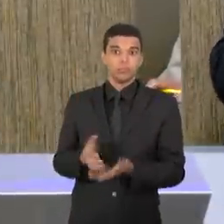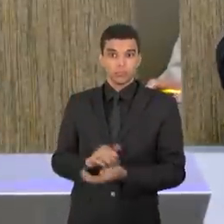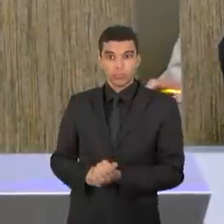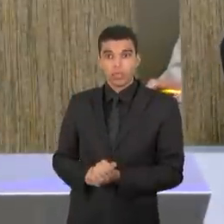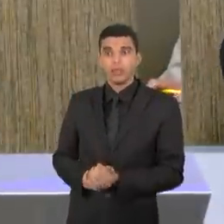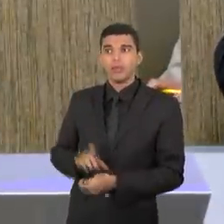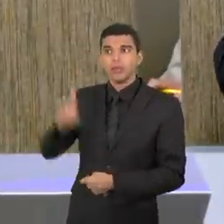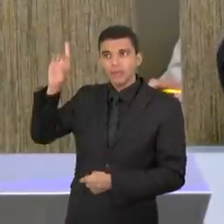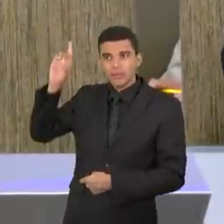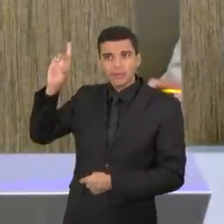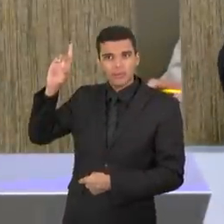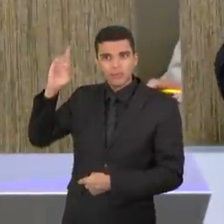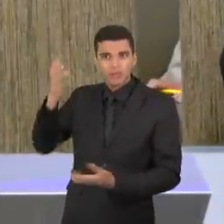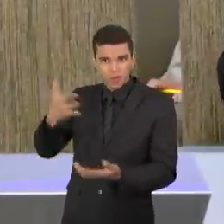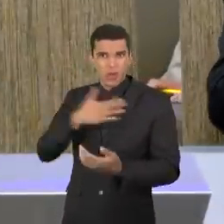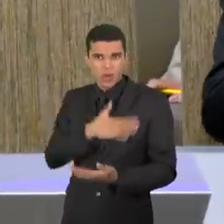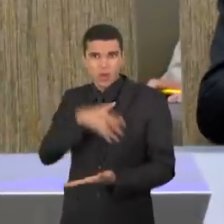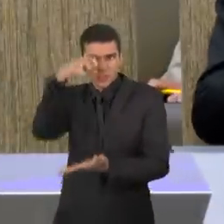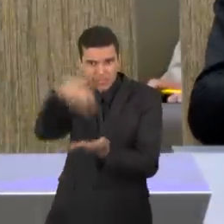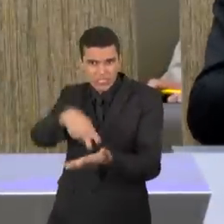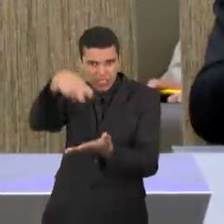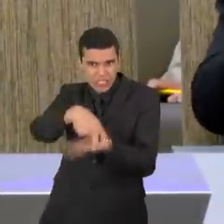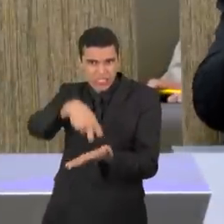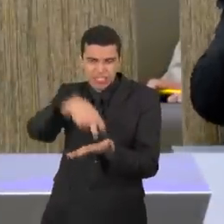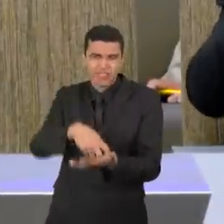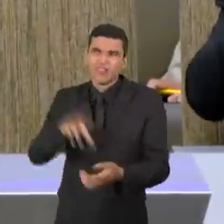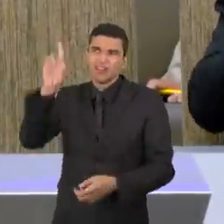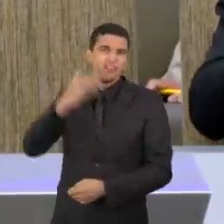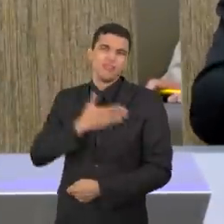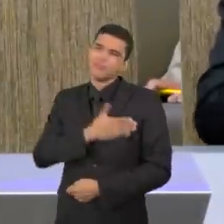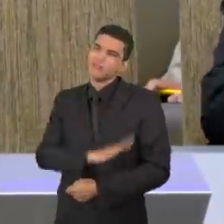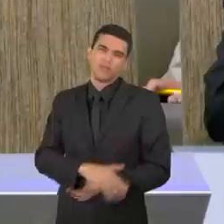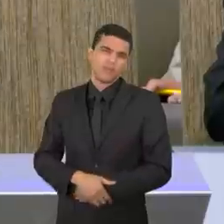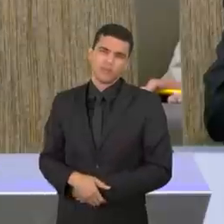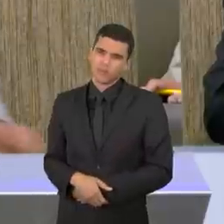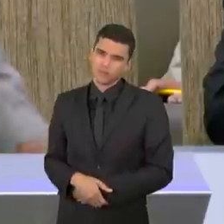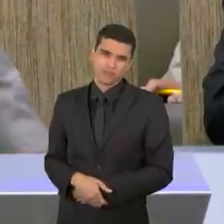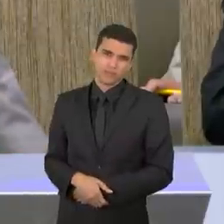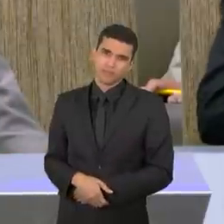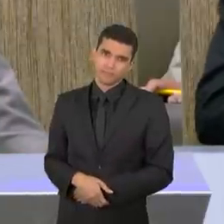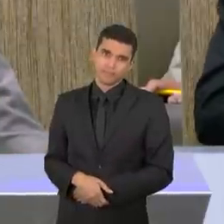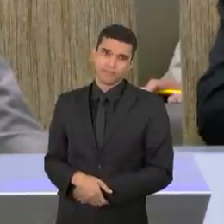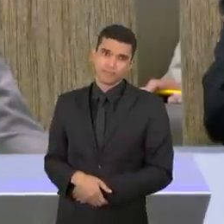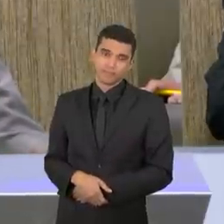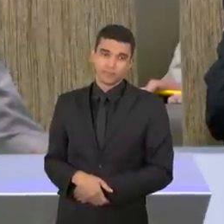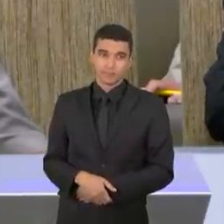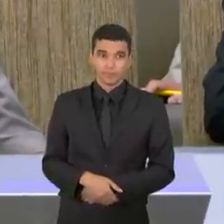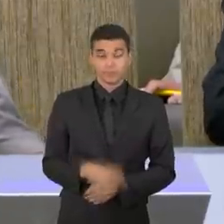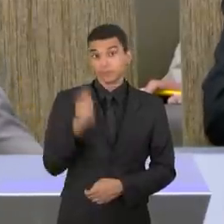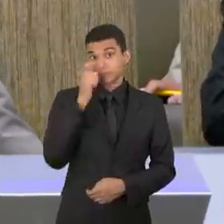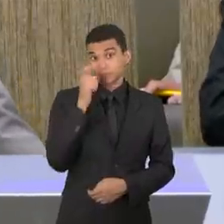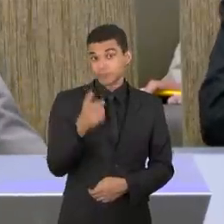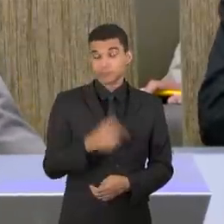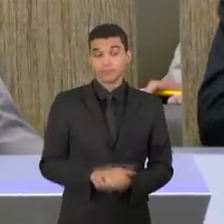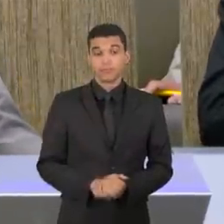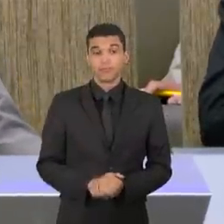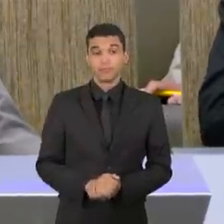arrepende do mal. Interessante, Deus, quando ele envia um